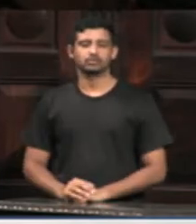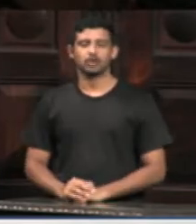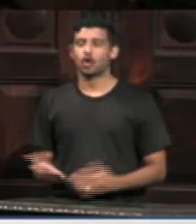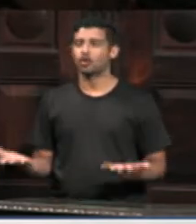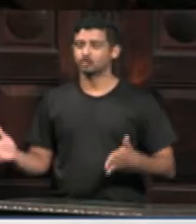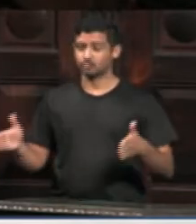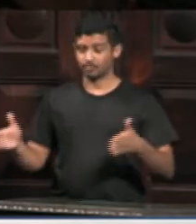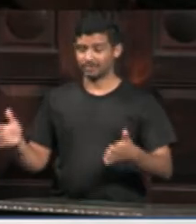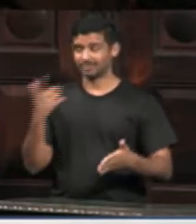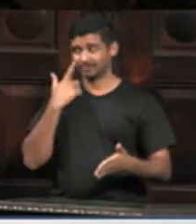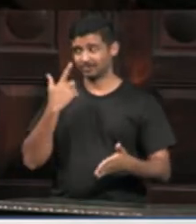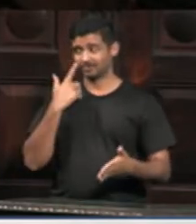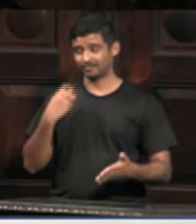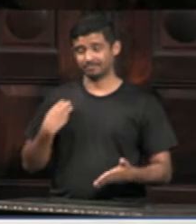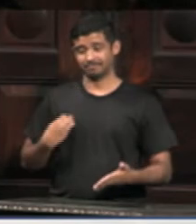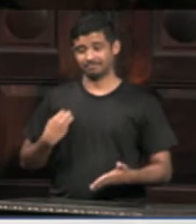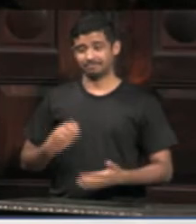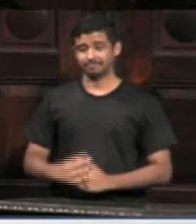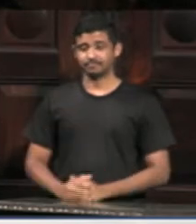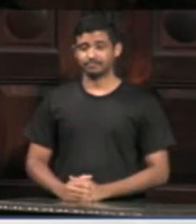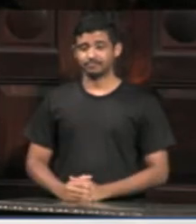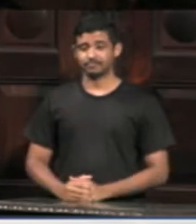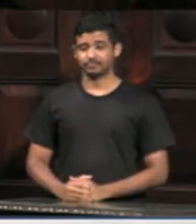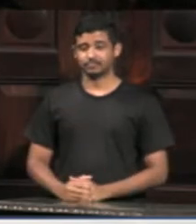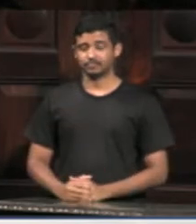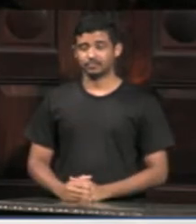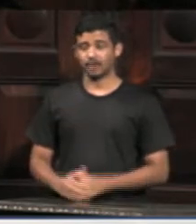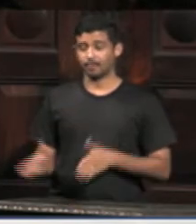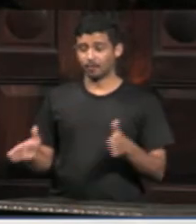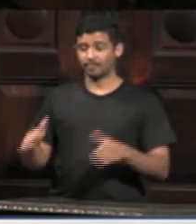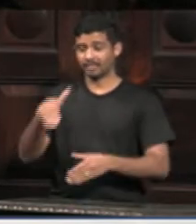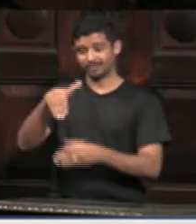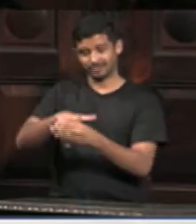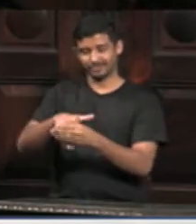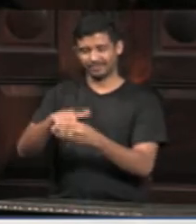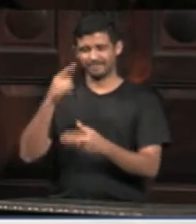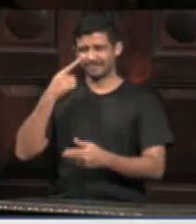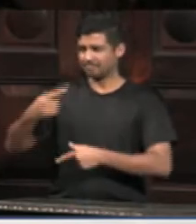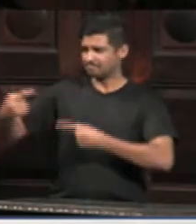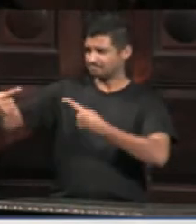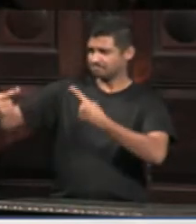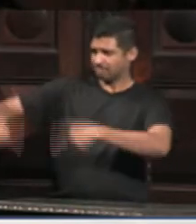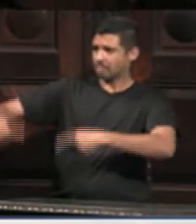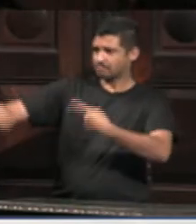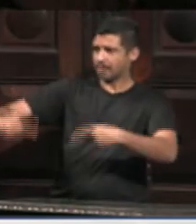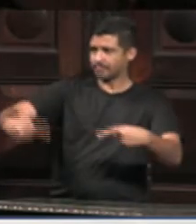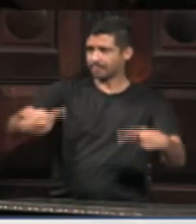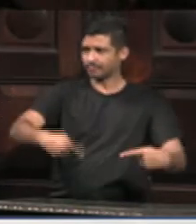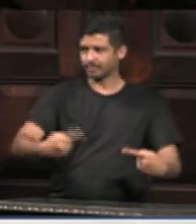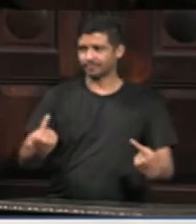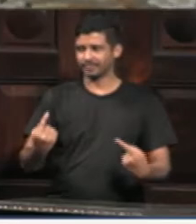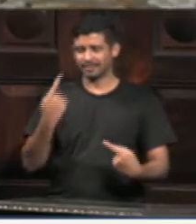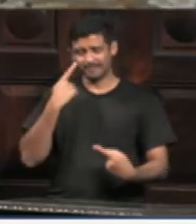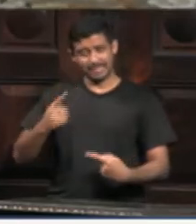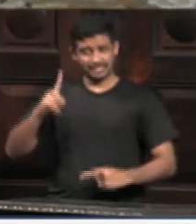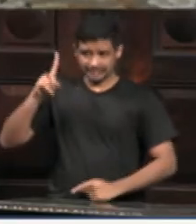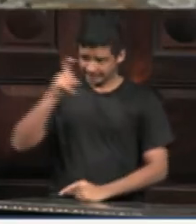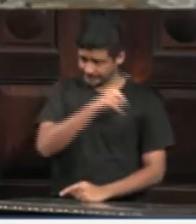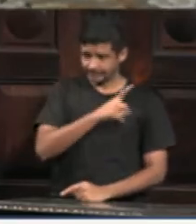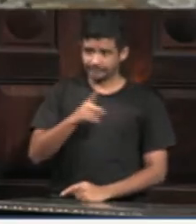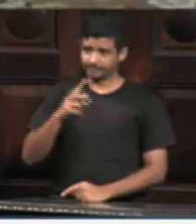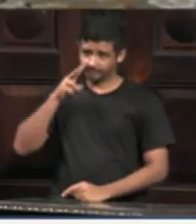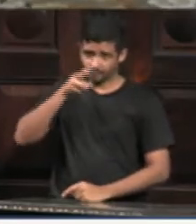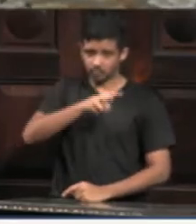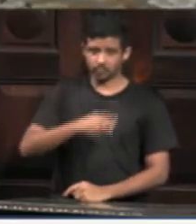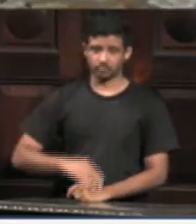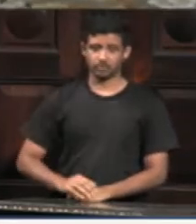vivenciando hoje, nesse momento eleitoral, nessa disputa, que está uma disputa ferrenha, e eu, como